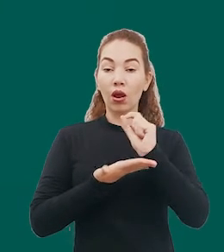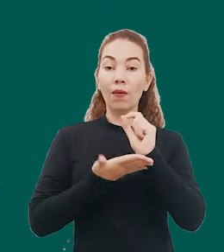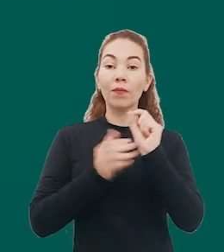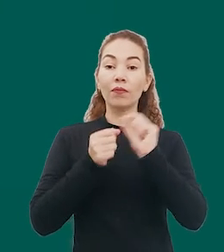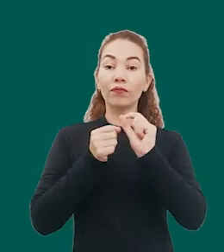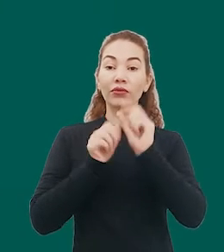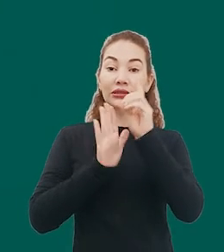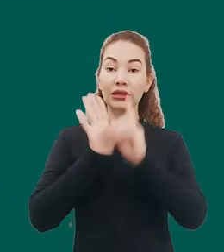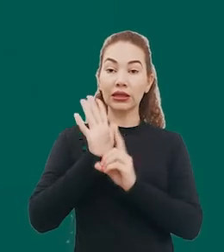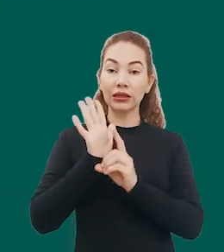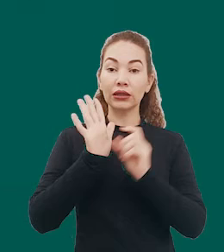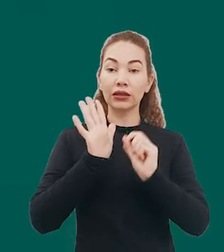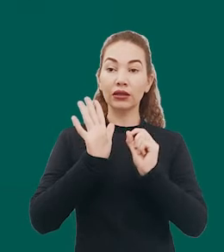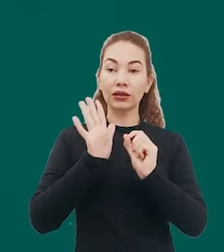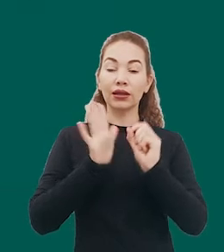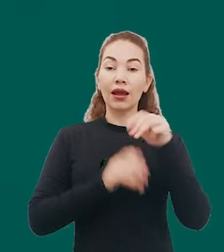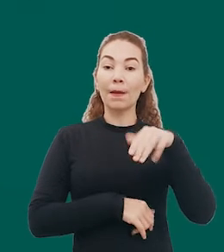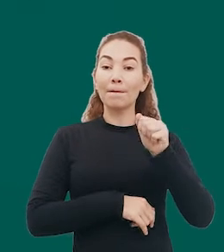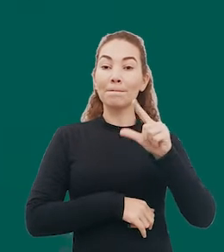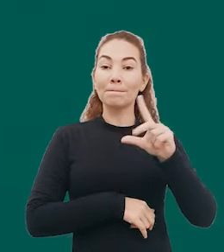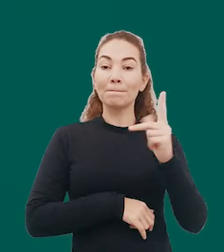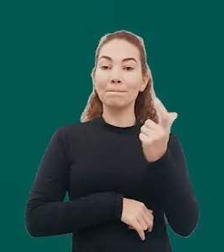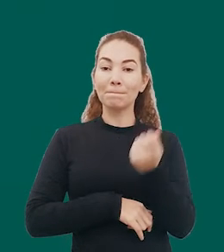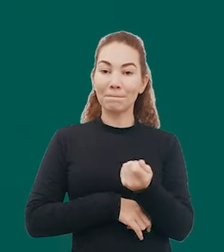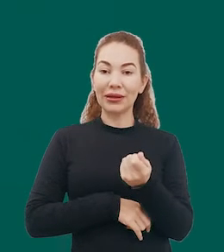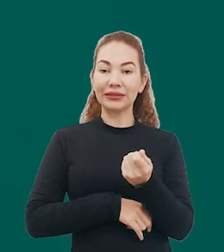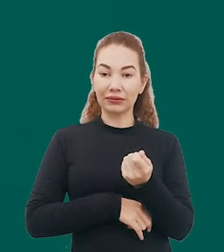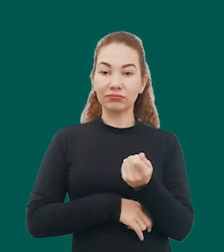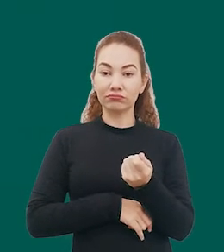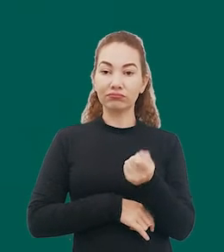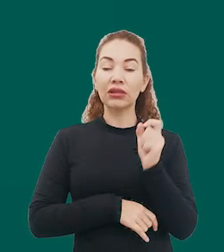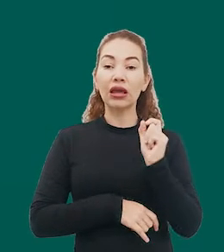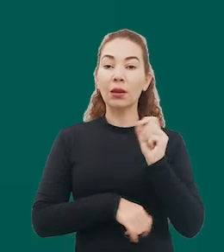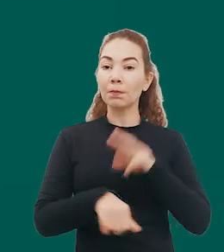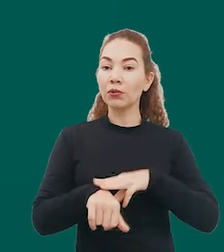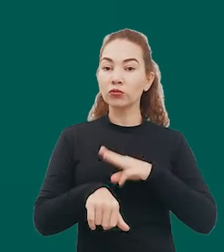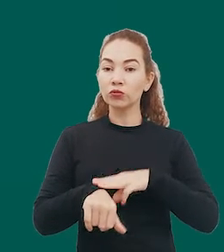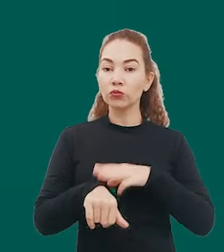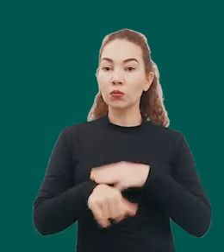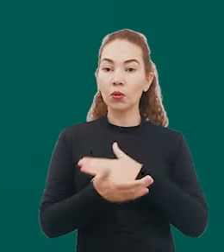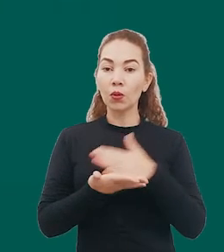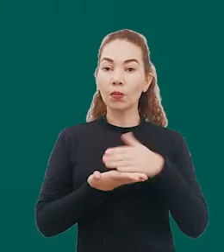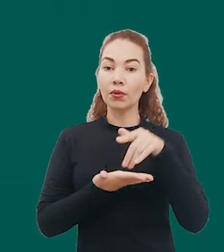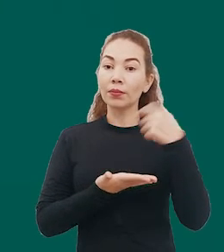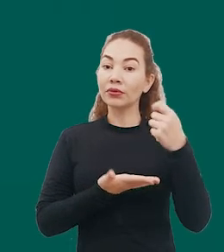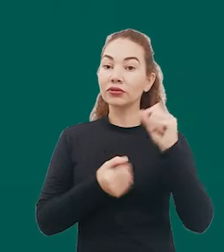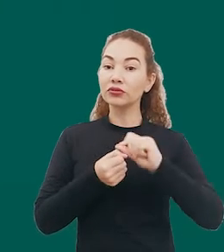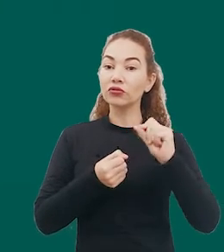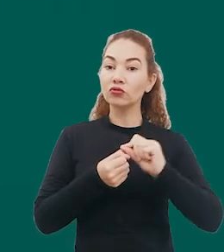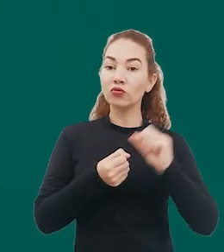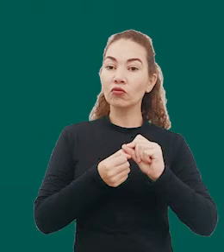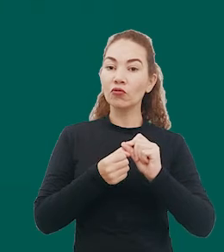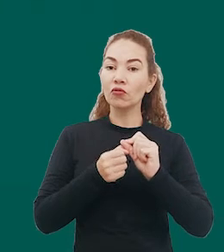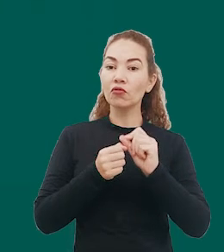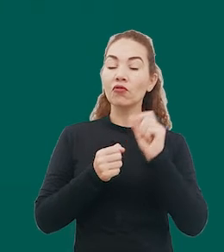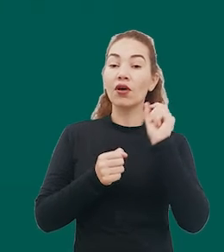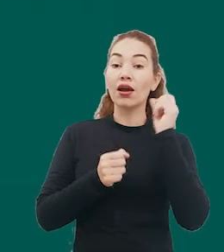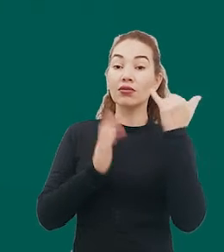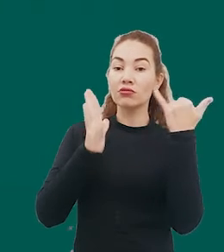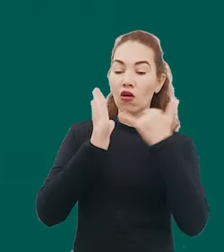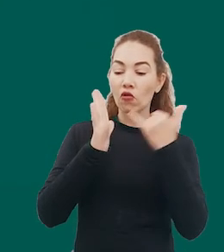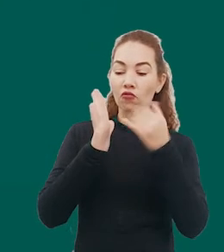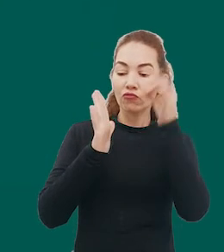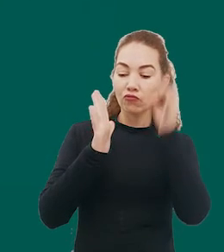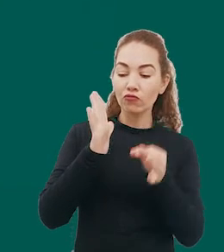em malha, certo? E a partir do momento que entrar em malha, eu preciso fazer a retificação desses dados, se,